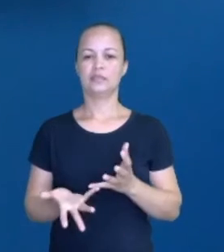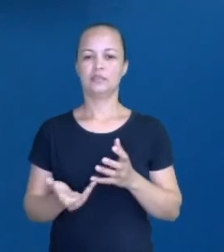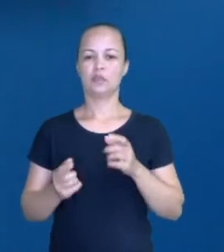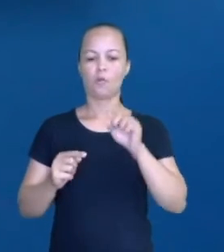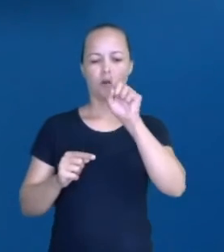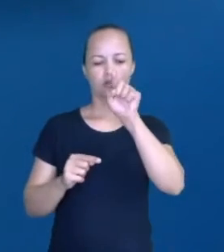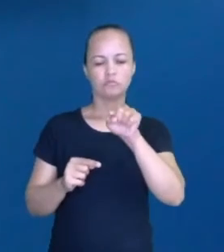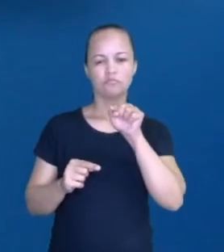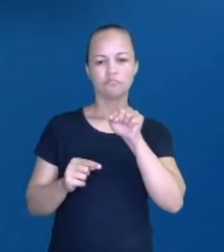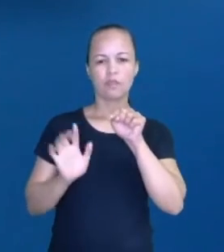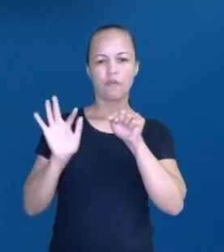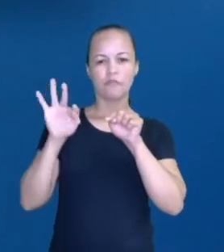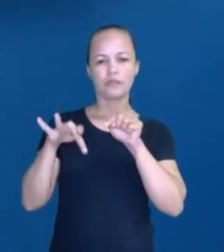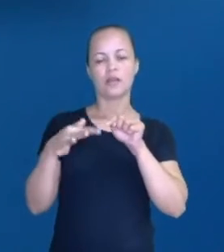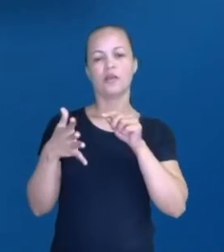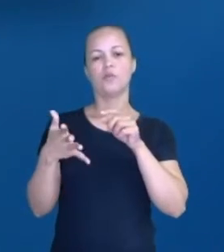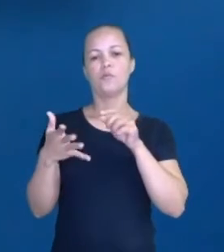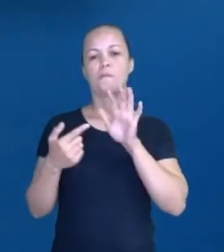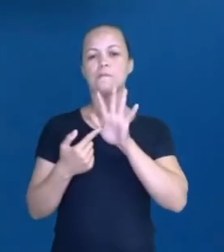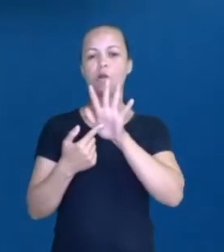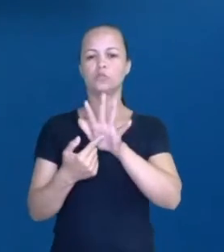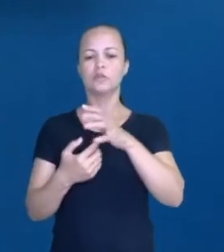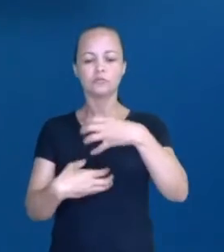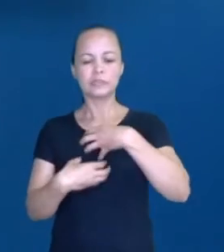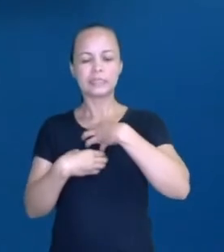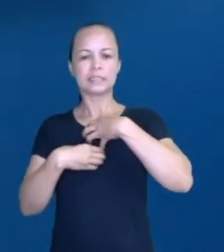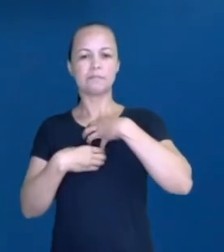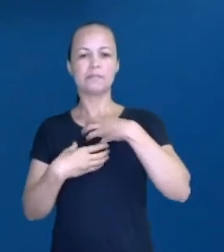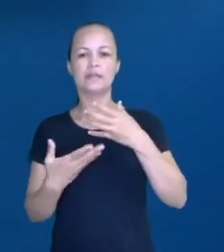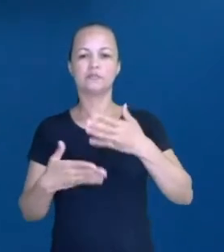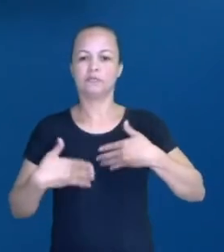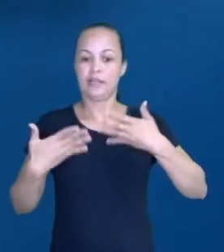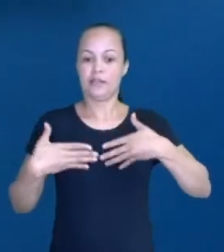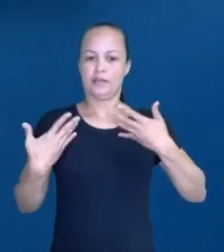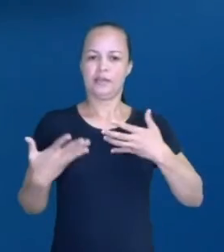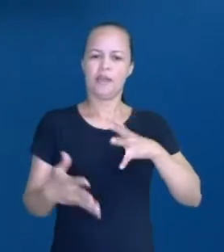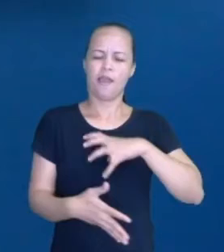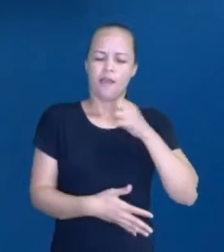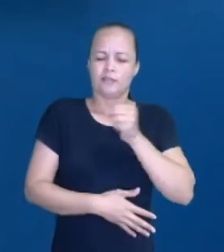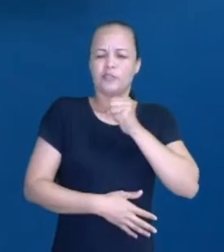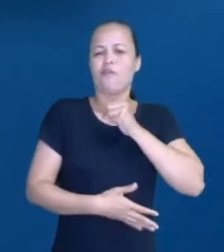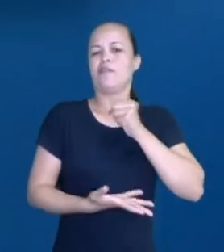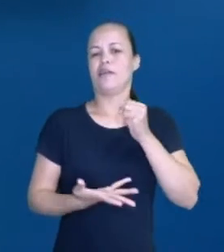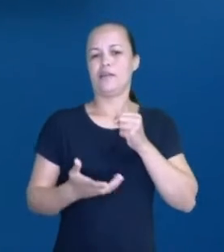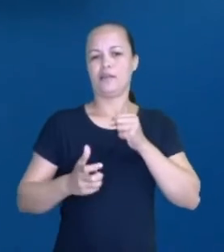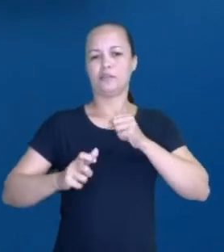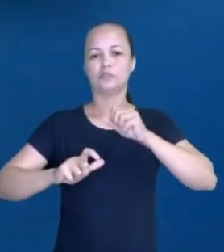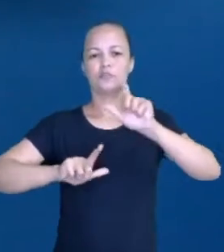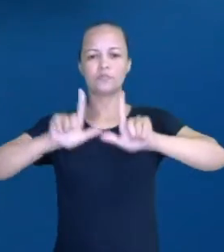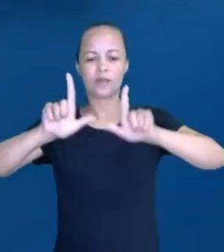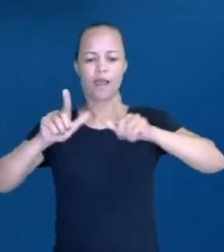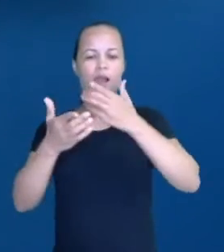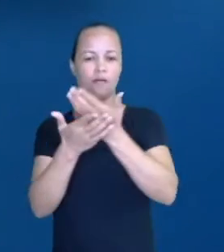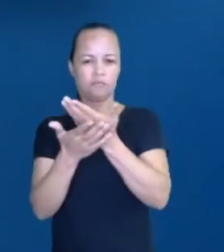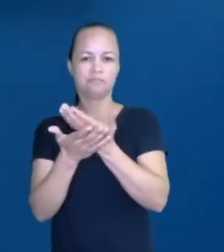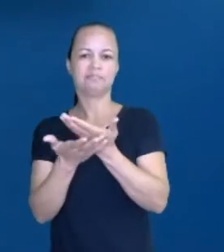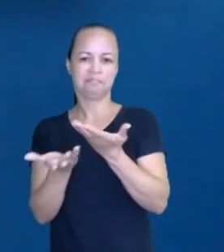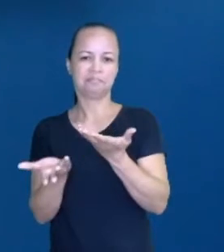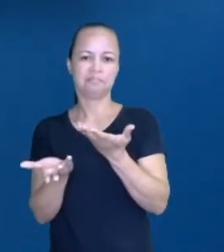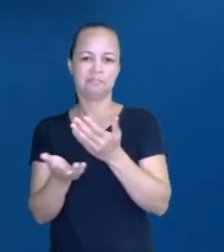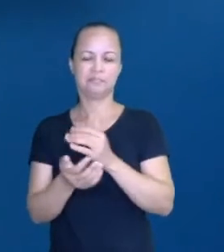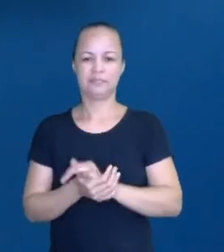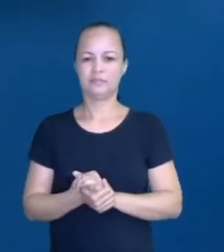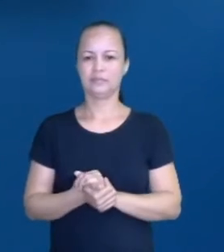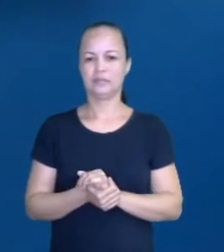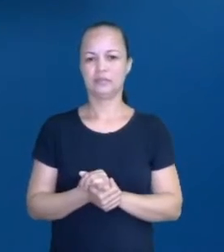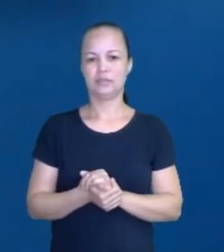final, mostra aí um sentimento, né, de alegria. Estou adorando as aulas pela TV. Da mesma forma, temos